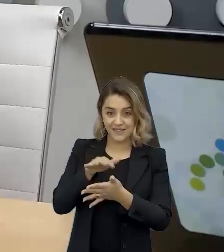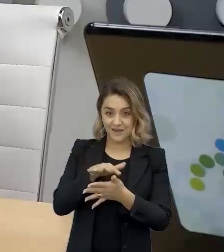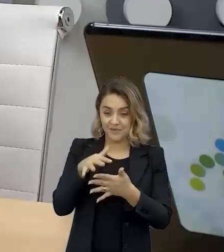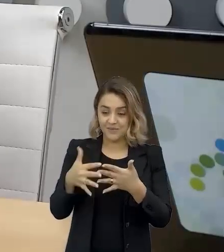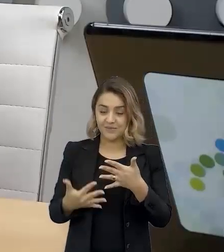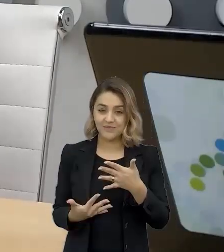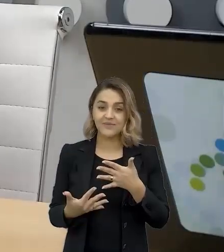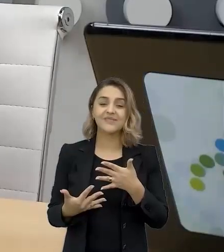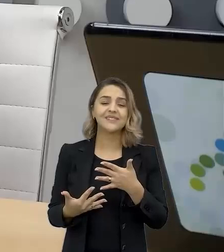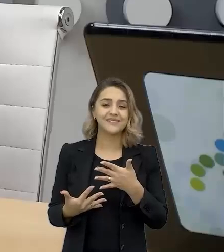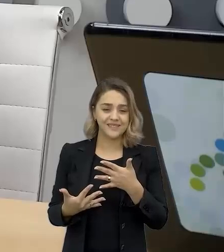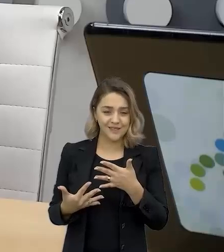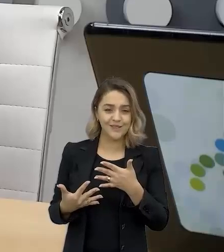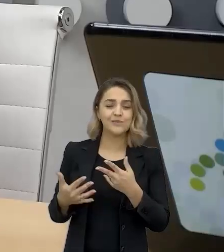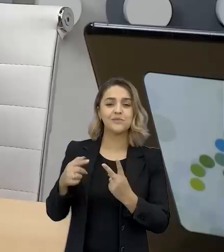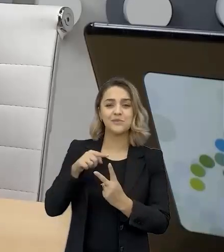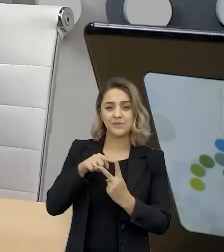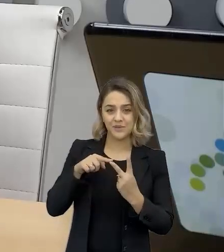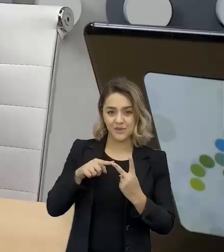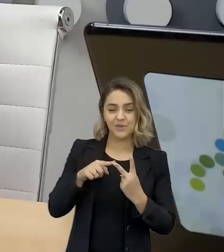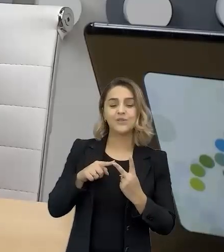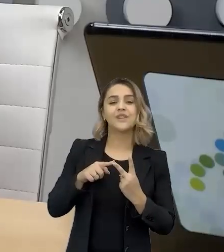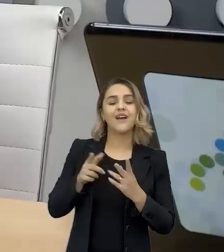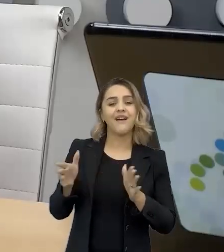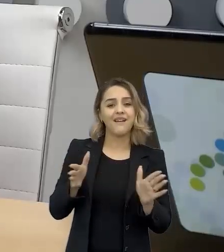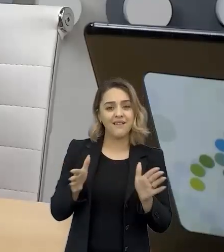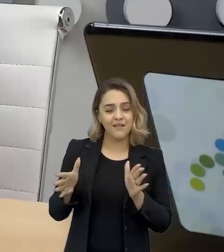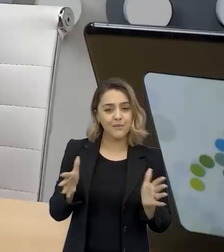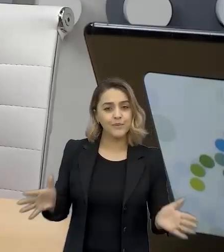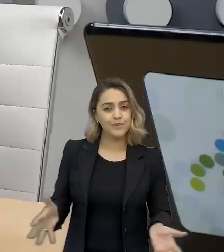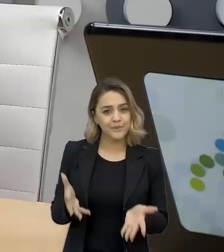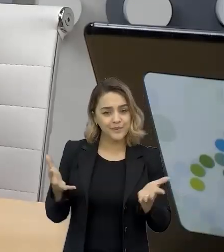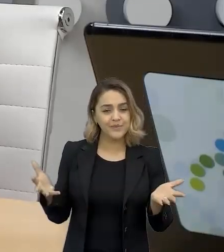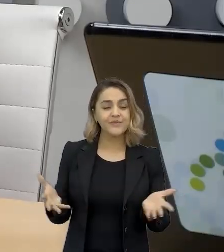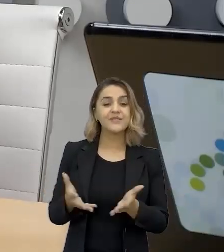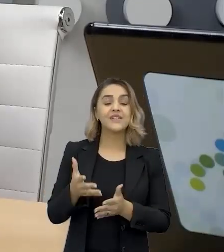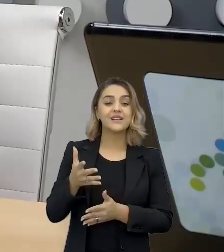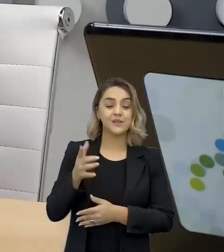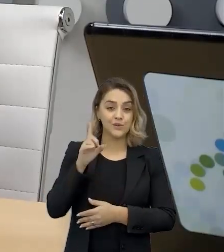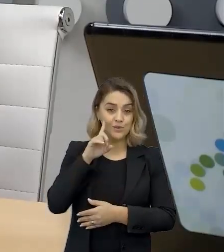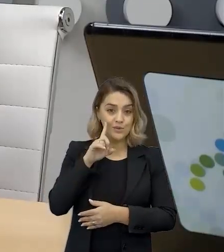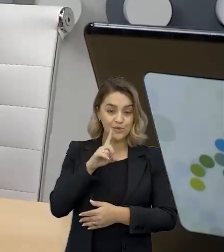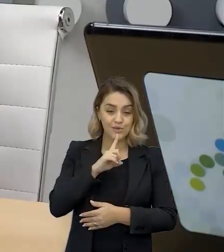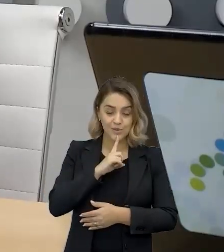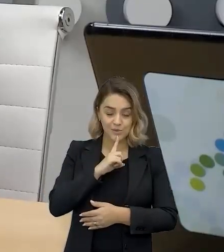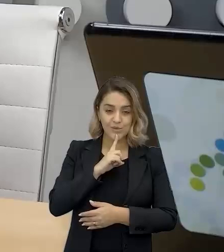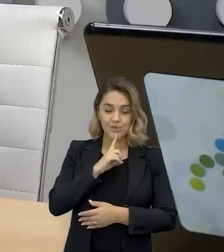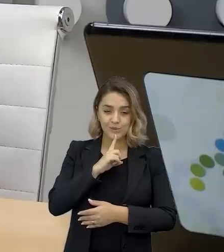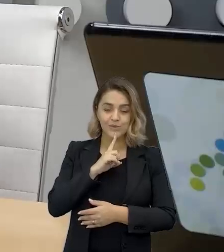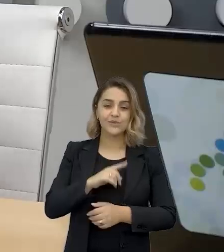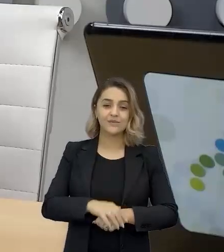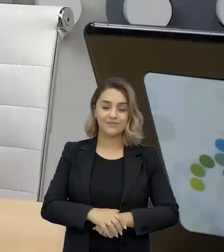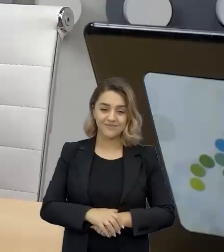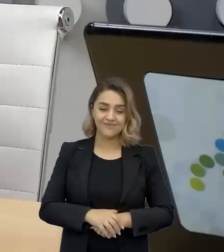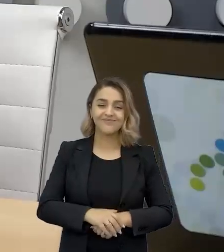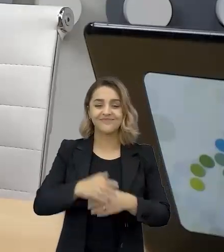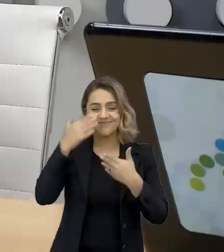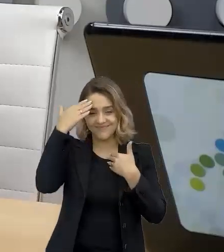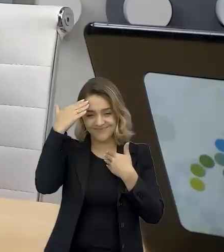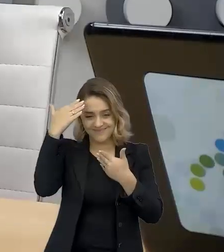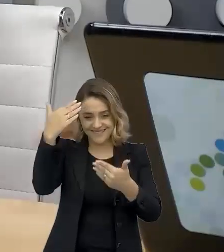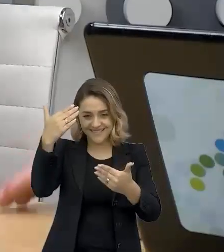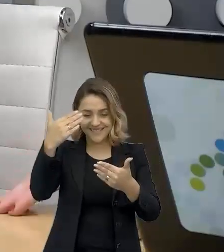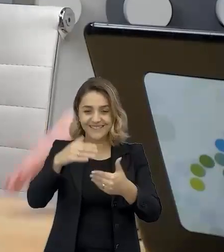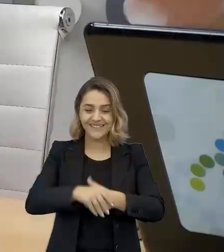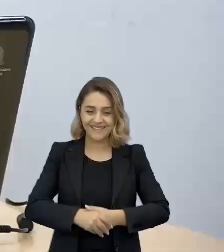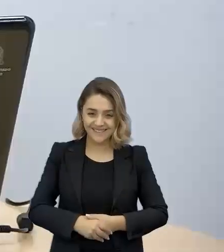de Libra que estão aí fazendo a acessibilidade das pessoas com deficiência auditiva e surdez. Muito